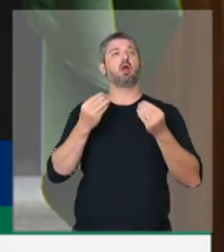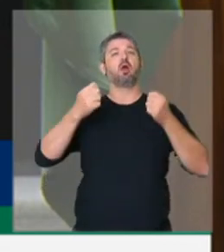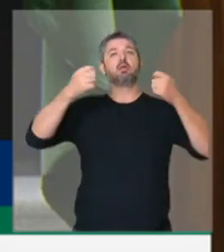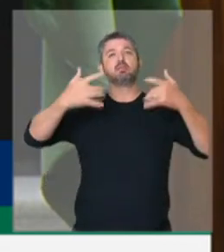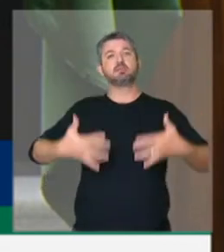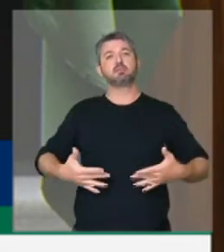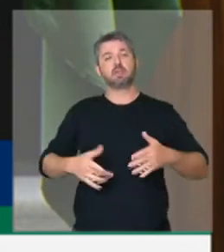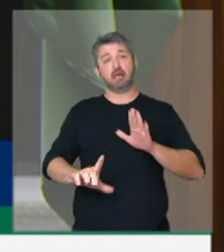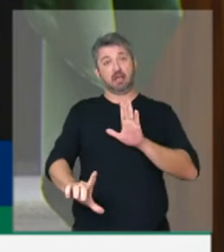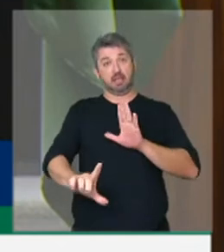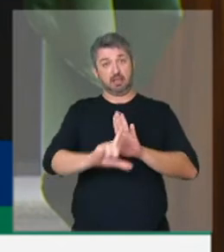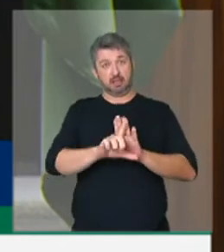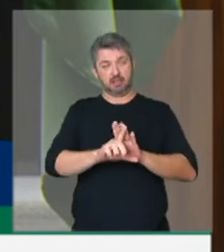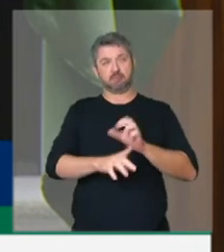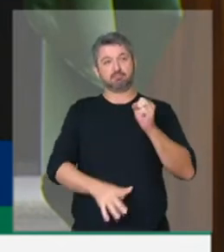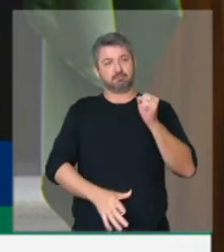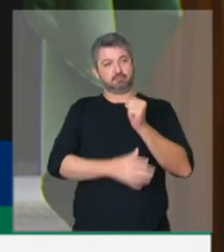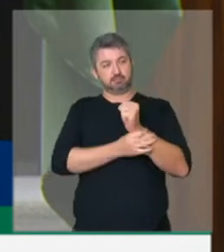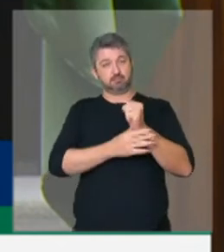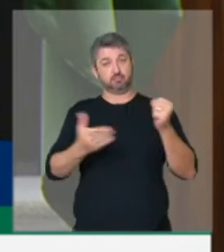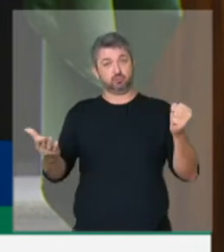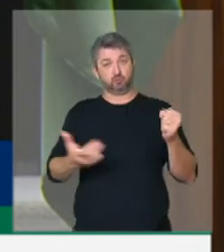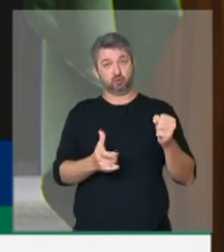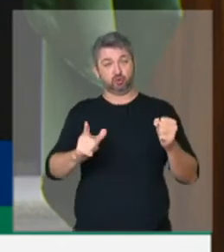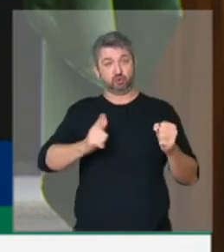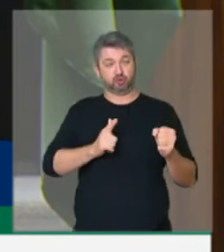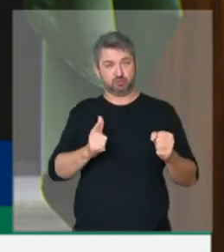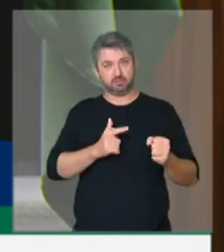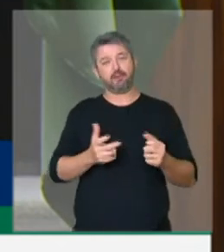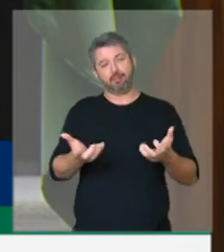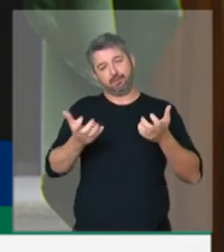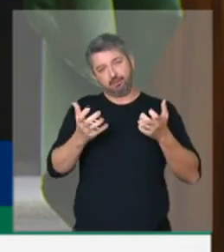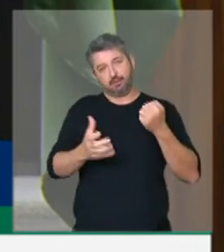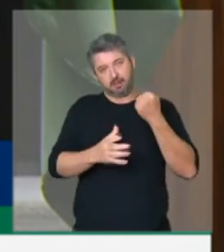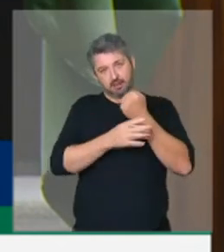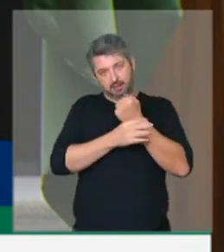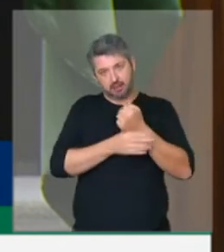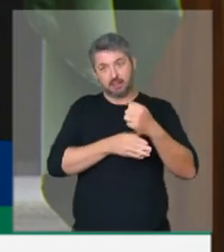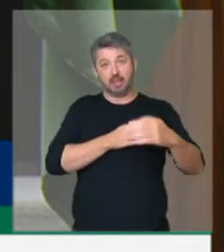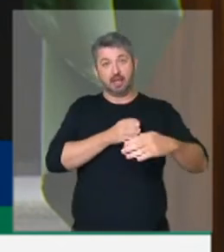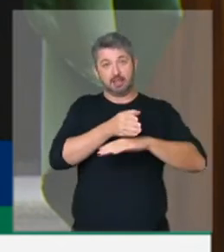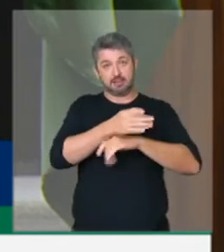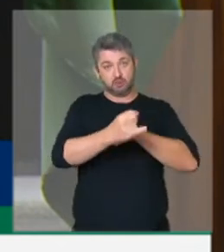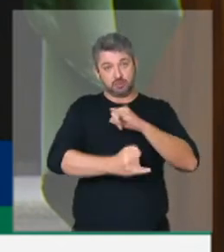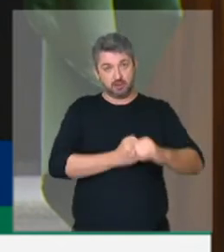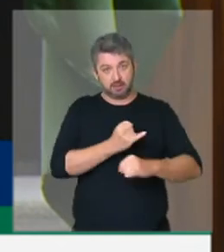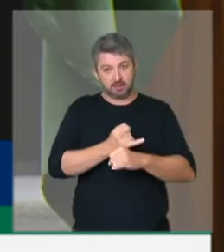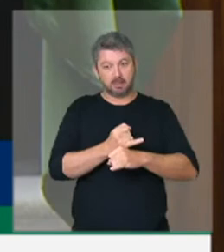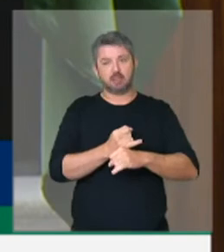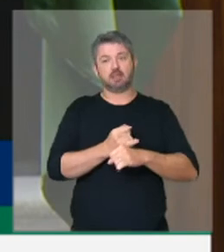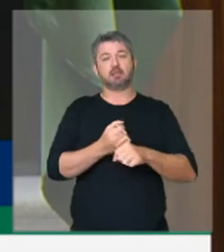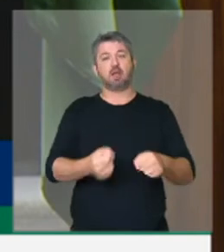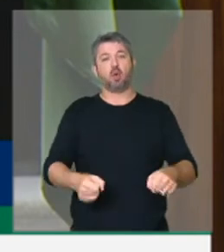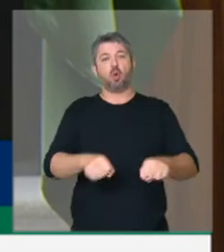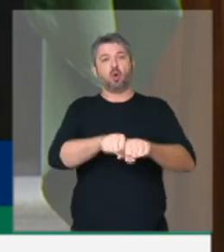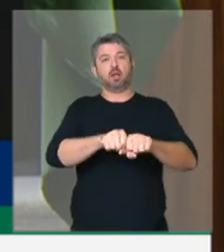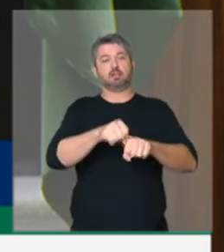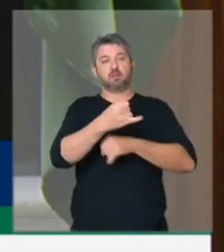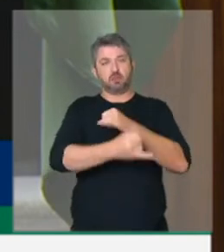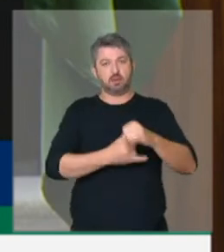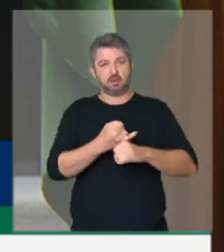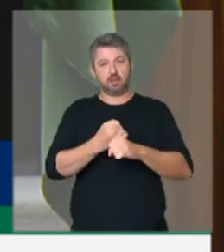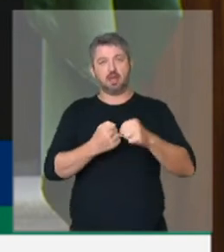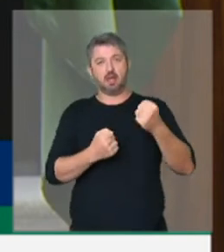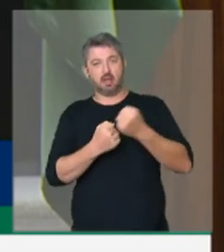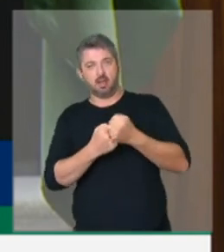uma lei que garante hoje, que busca, né, garantir o acesso à internet, a conectividade, o apoio